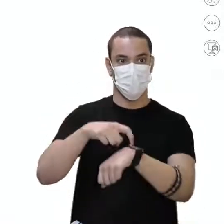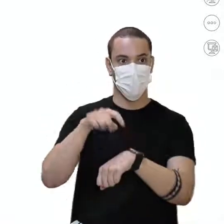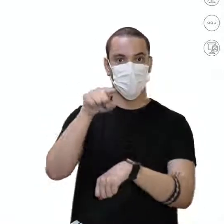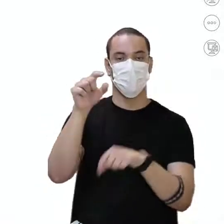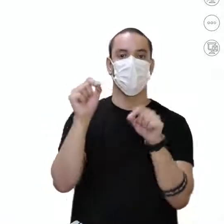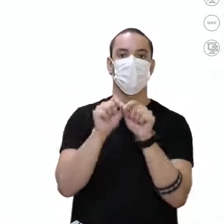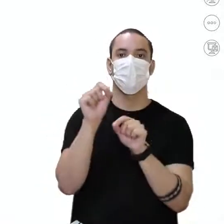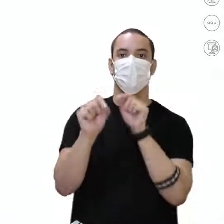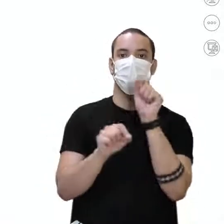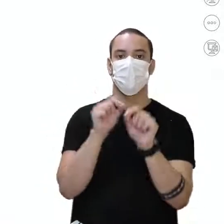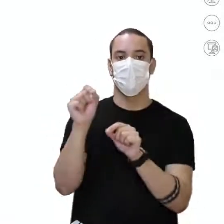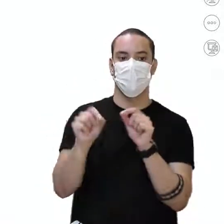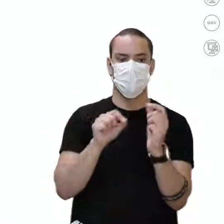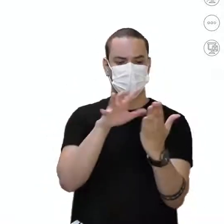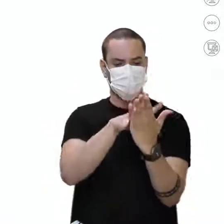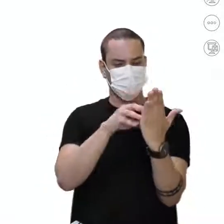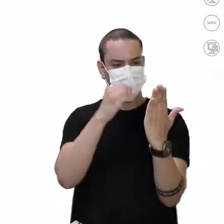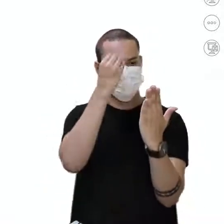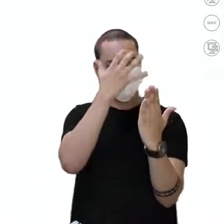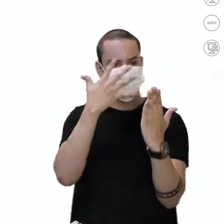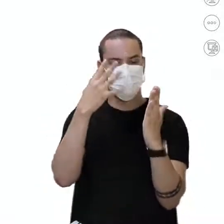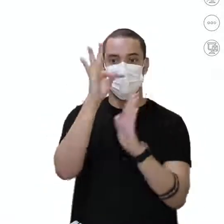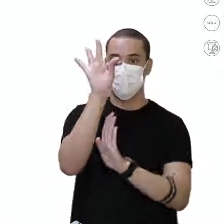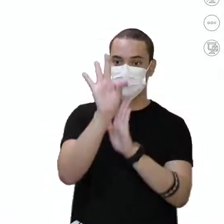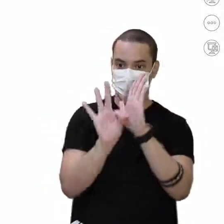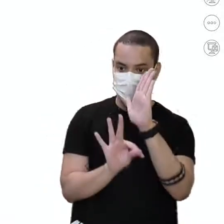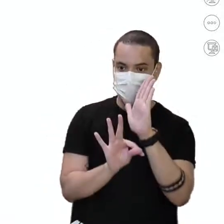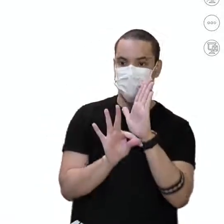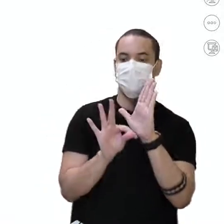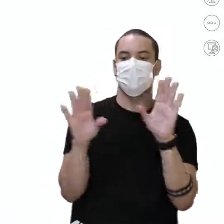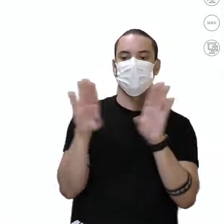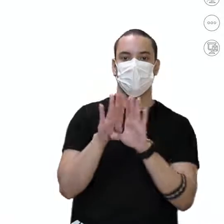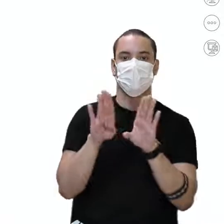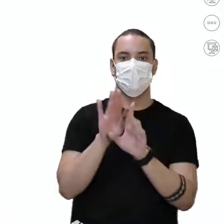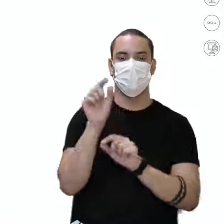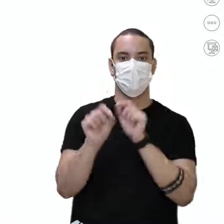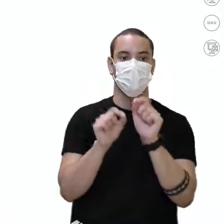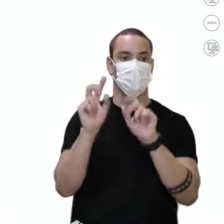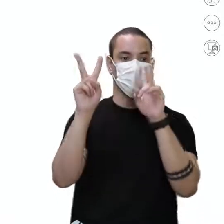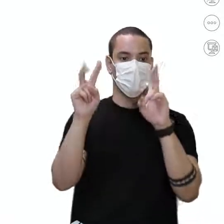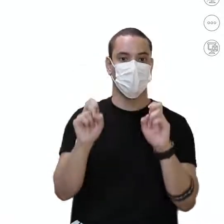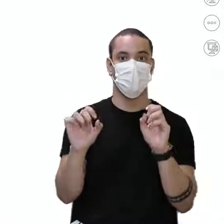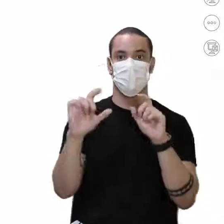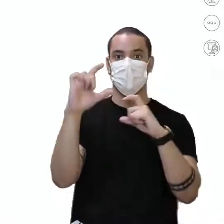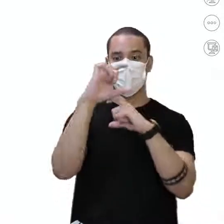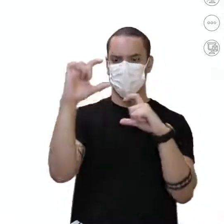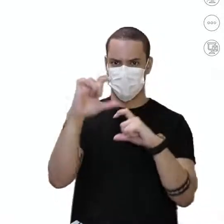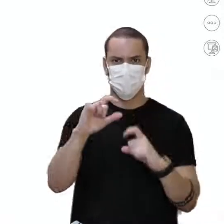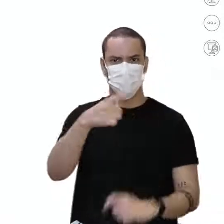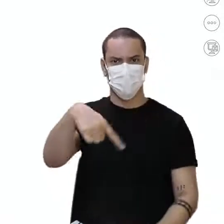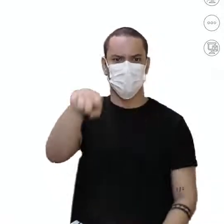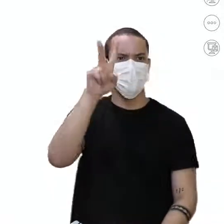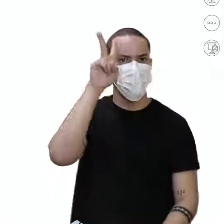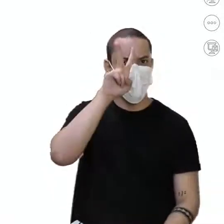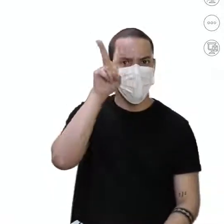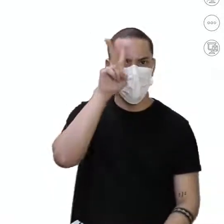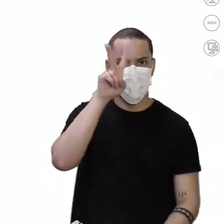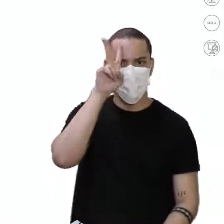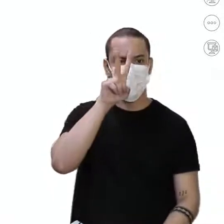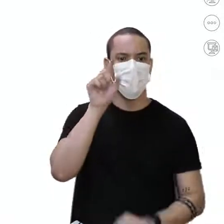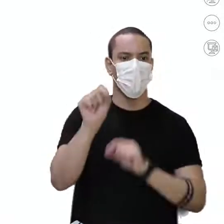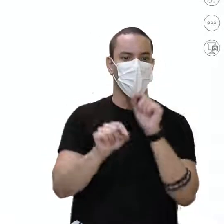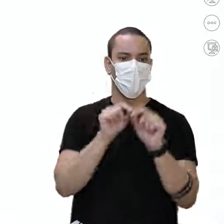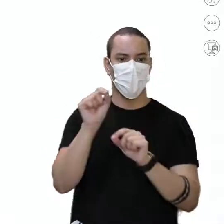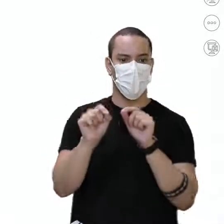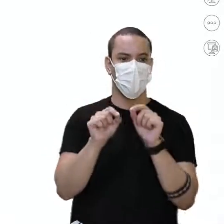você fazer a interpretação do seu texto. Inclusive, na questão das tirinhas, vocês lembram dos